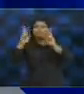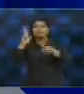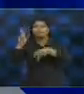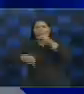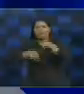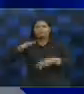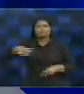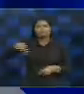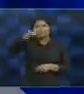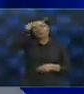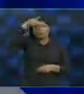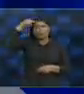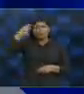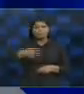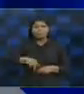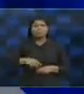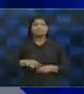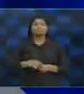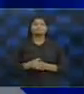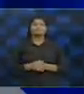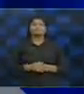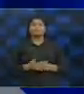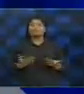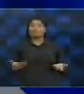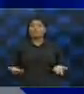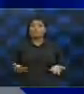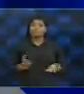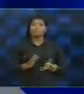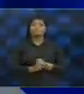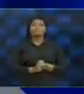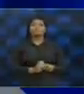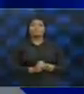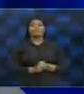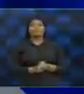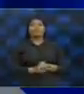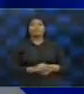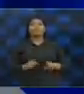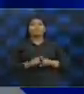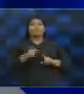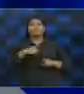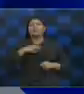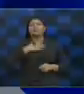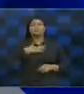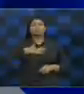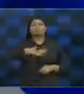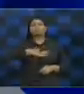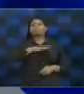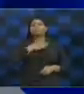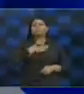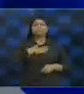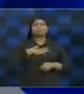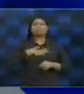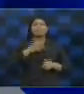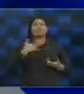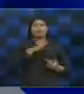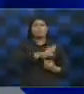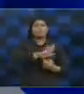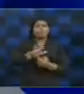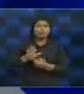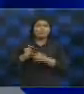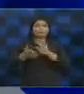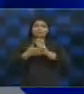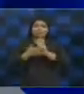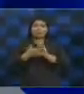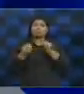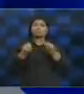amazonense, ao povo de Manaus. E, portanto, com muita tranquilidade, apresentaremos propostas